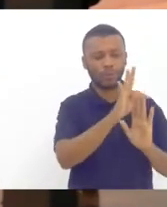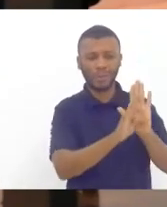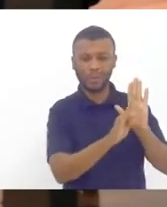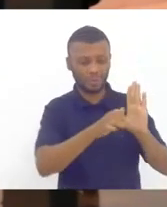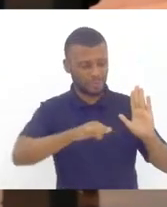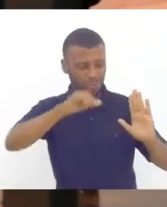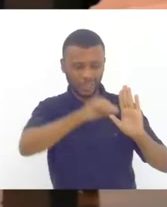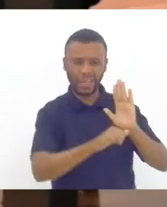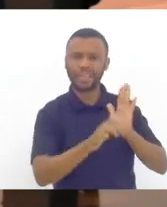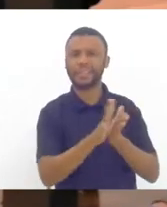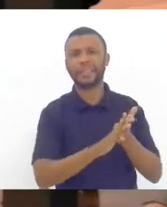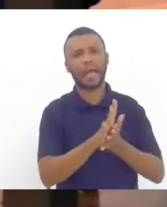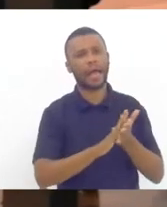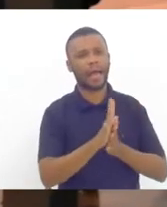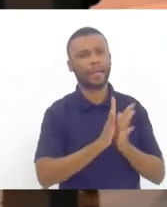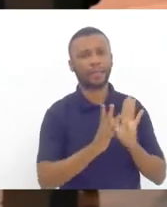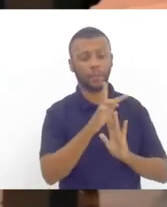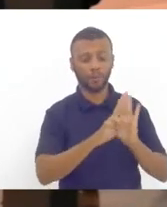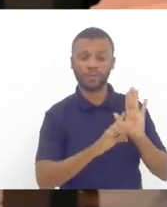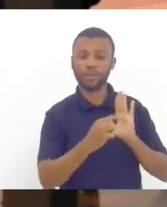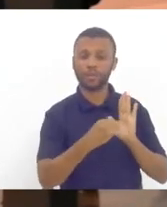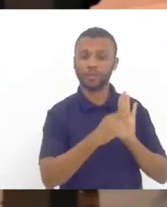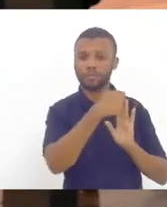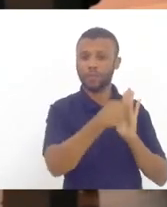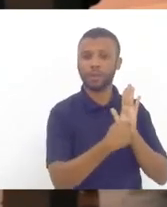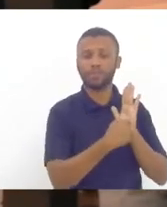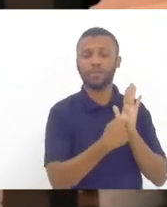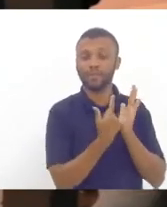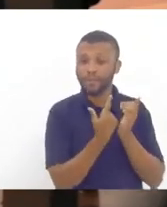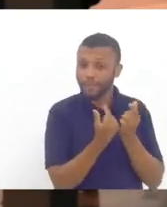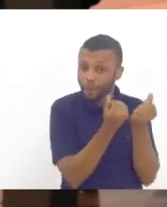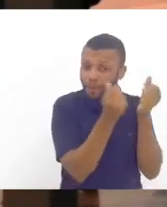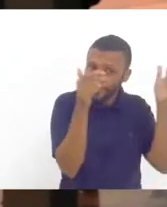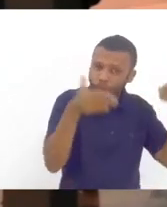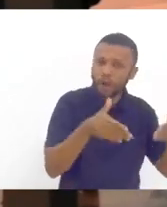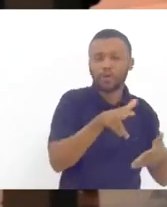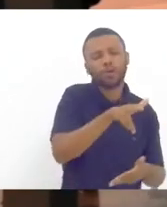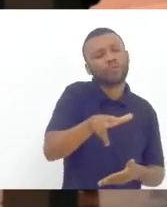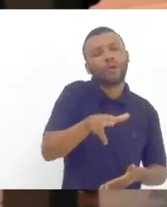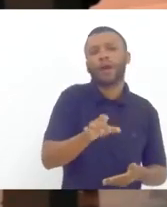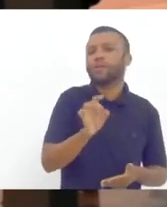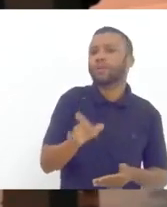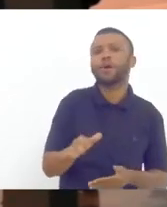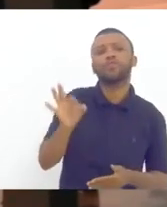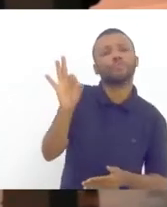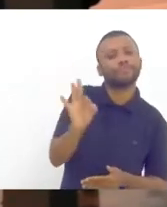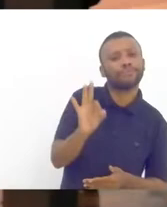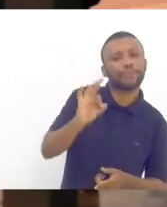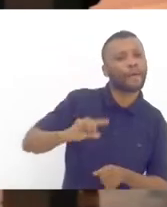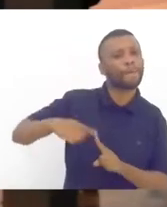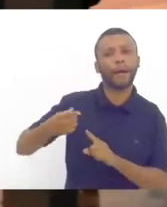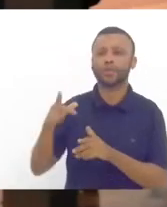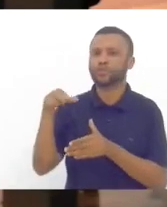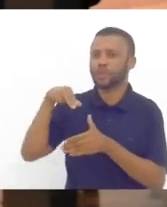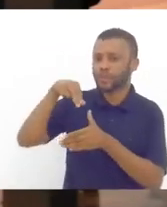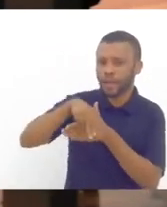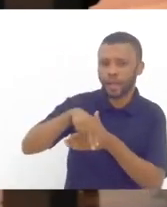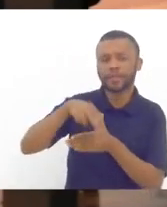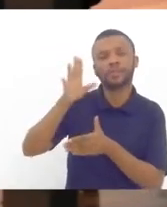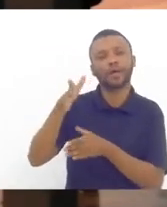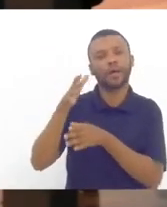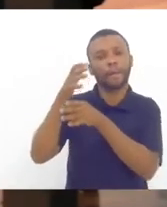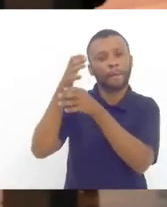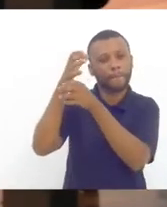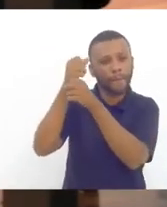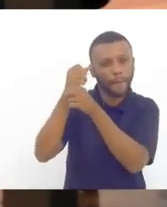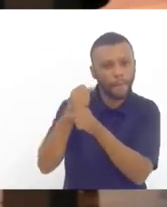de lei. O texto do projeto de lei, ele não fala nos valores, ele fala nos percentuais e nos anexos que já estão calculados e